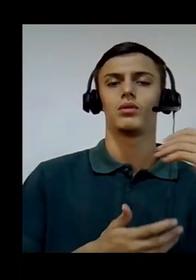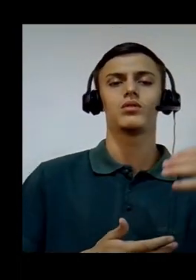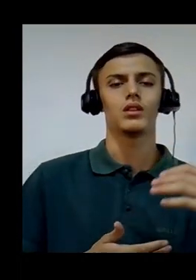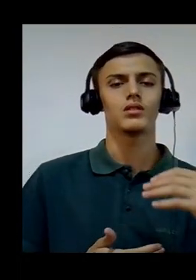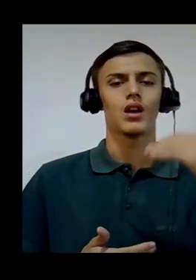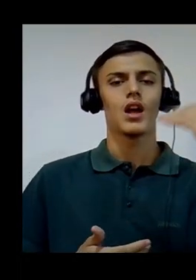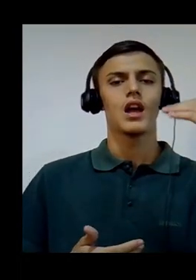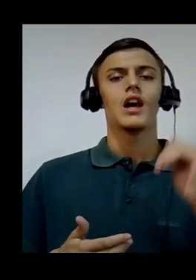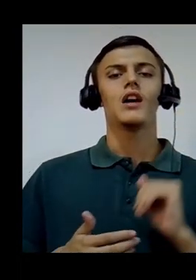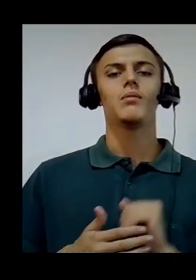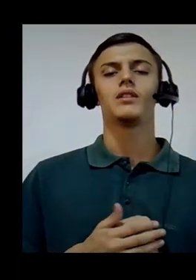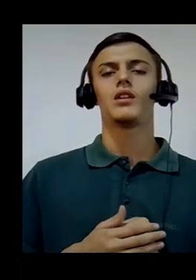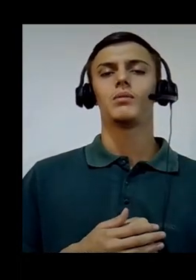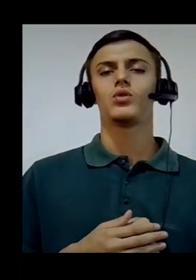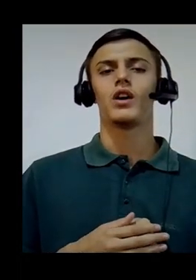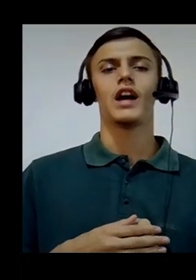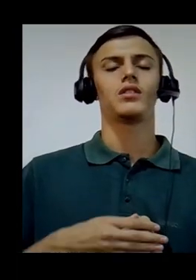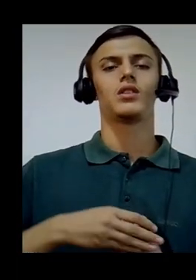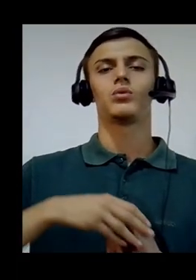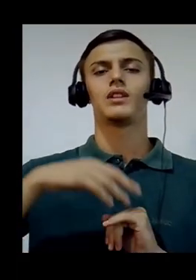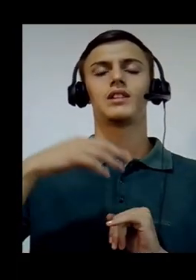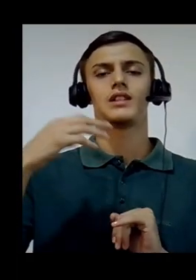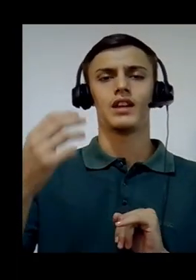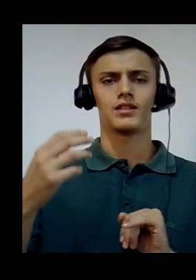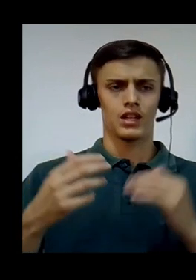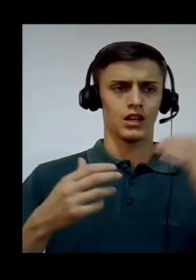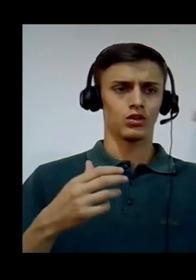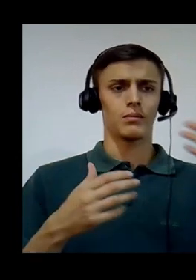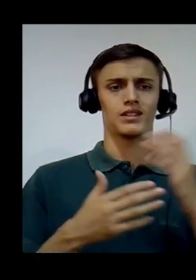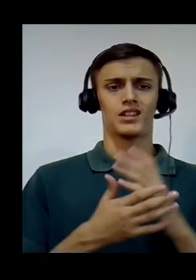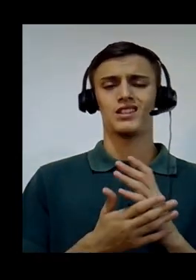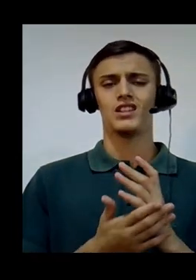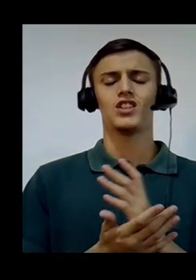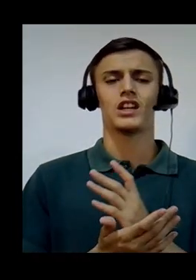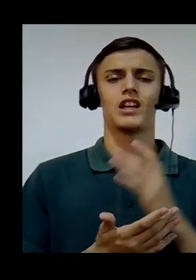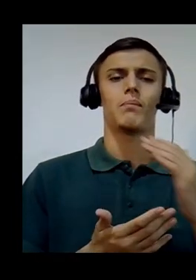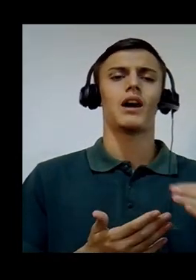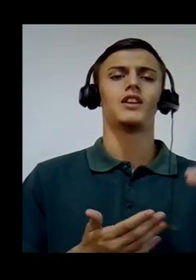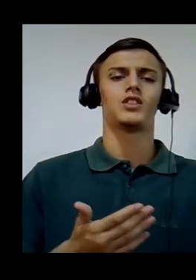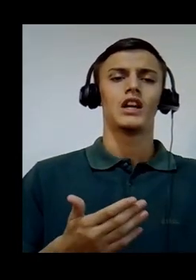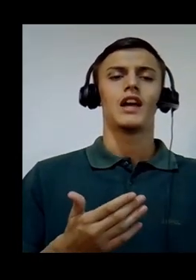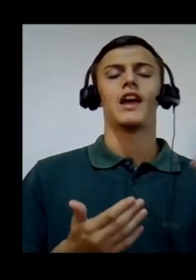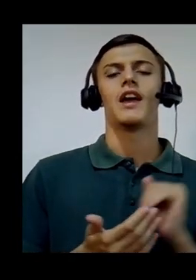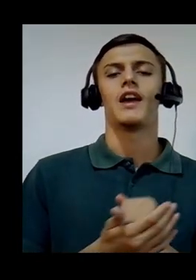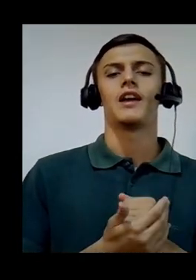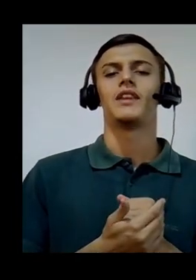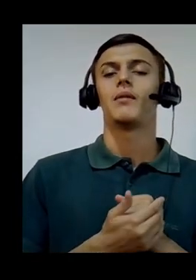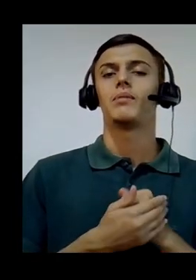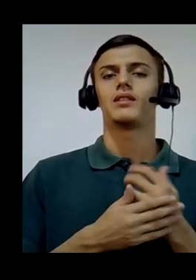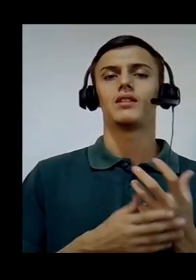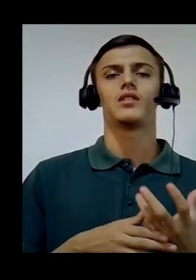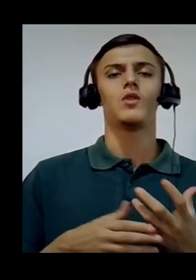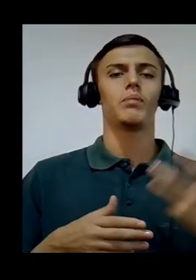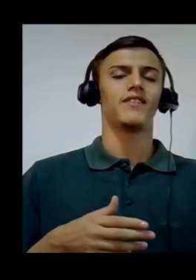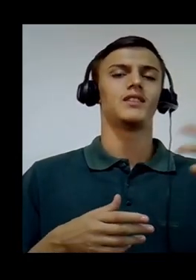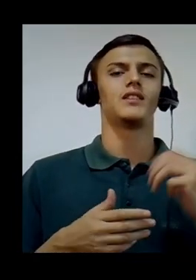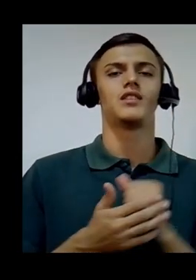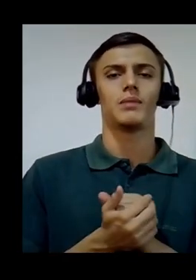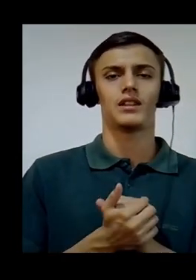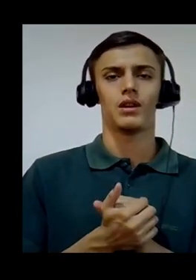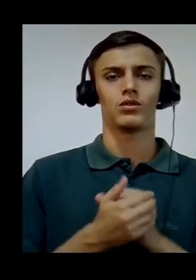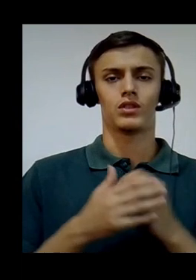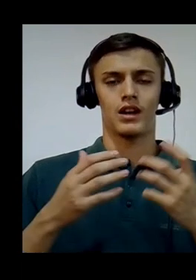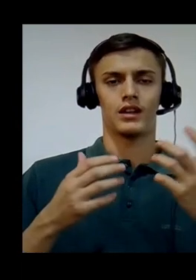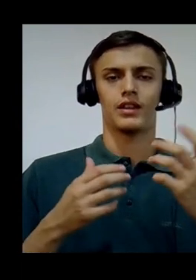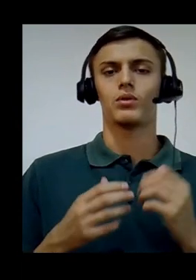depois visando produções. Ambientalmente correto, então todas as leis e normas que exigem ali a parte da ambientação para fazer